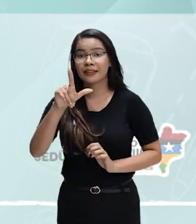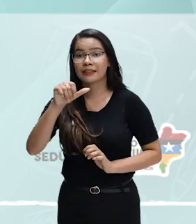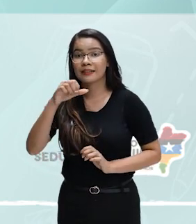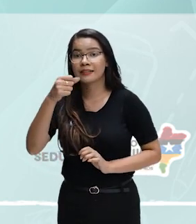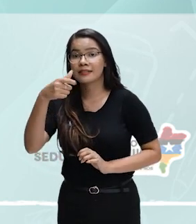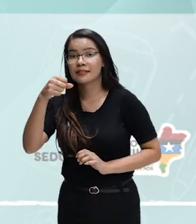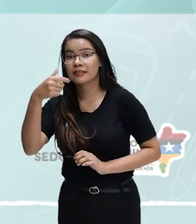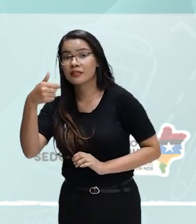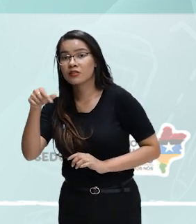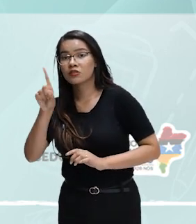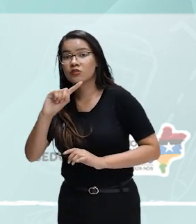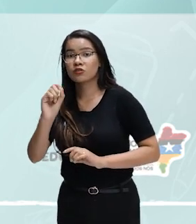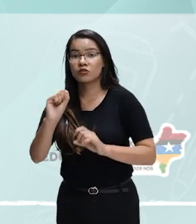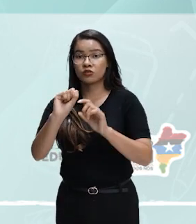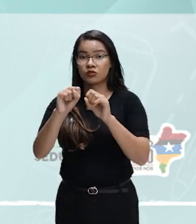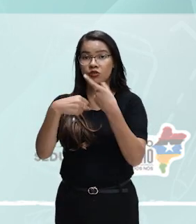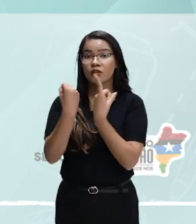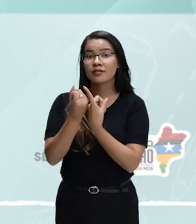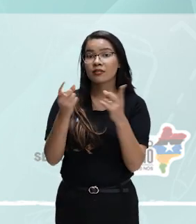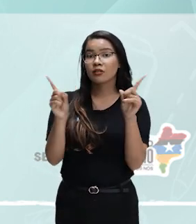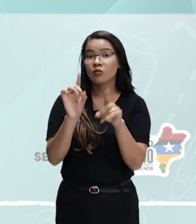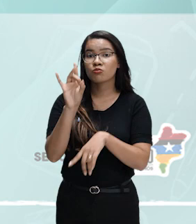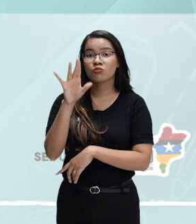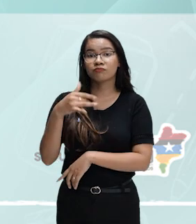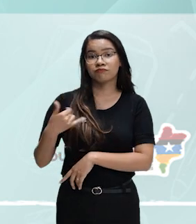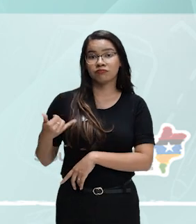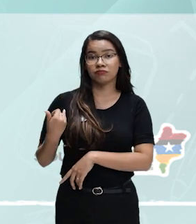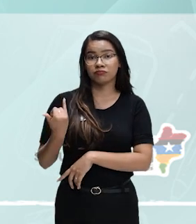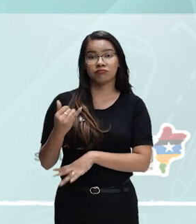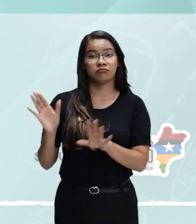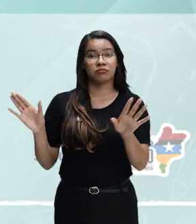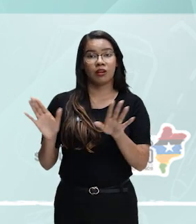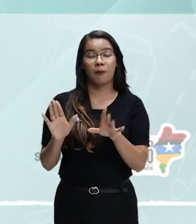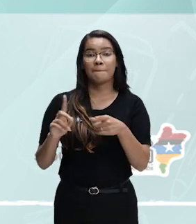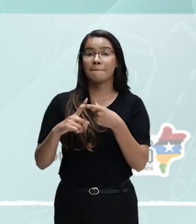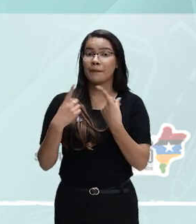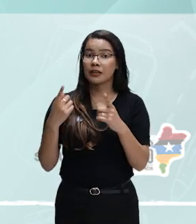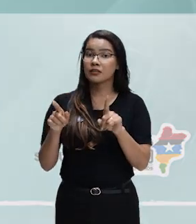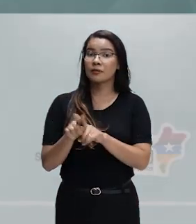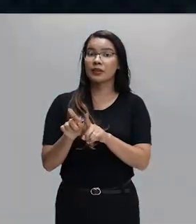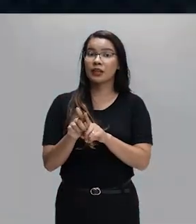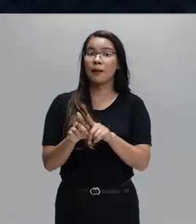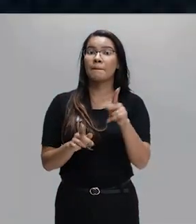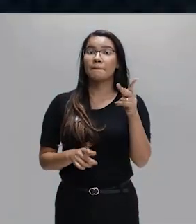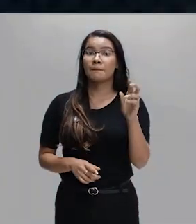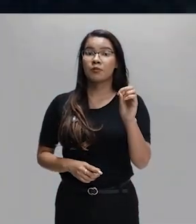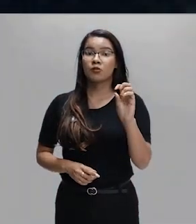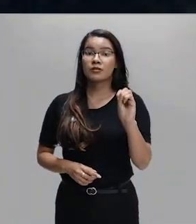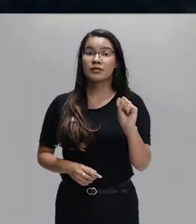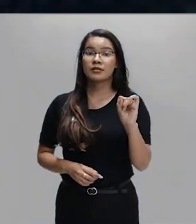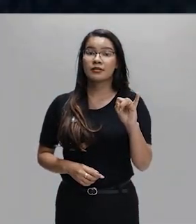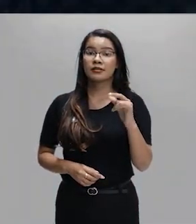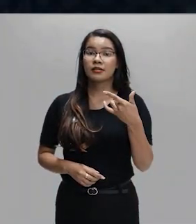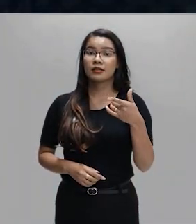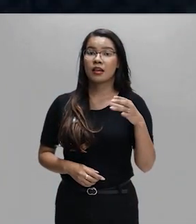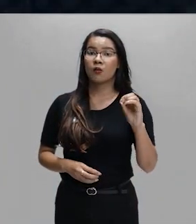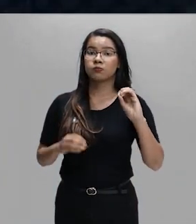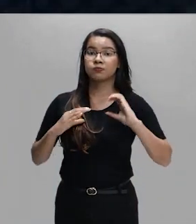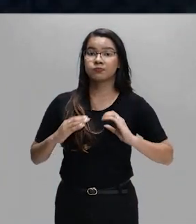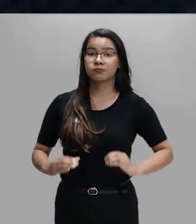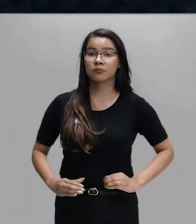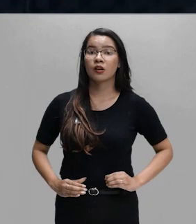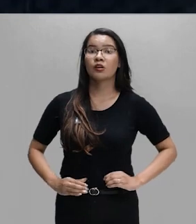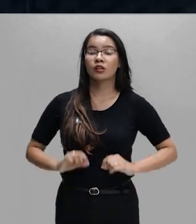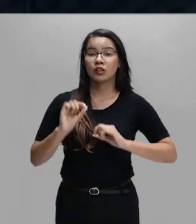social. Não mais só da idade, ou não da idade, mas sim da posição que aquele indivíduo